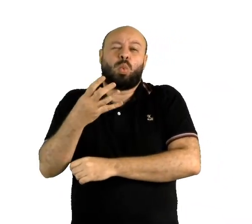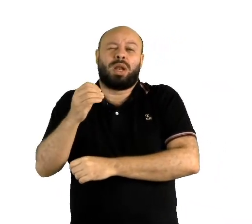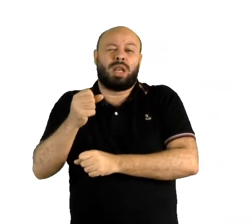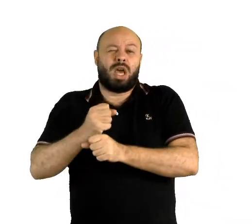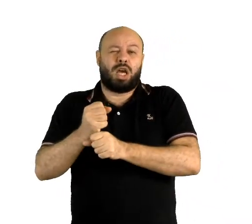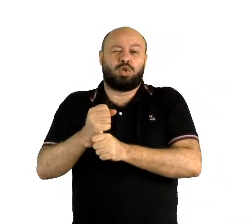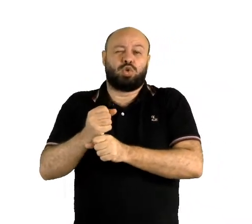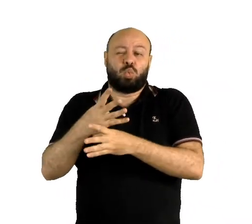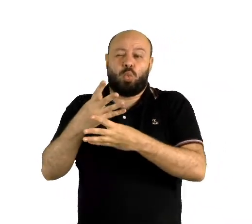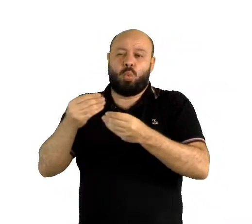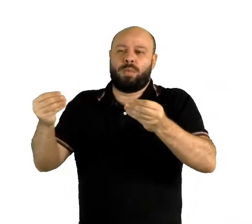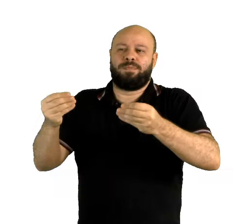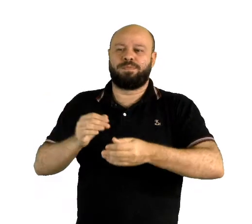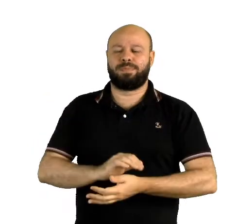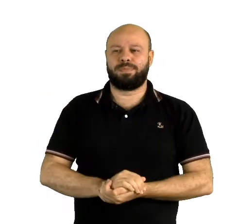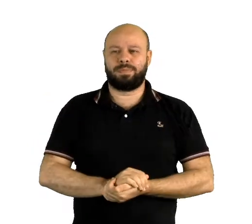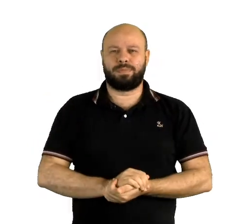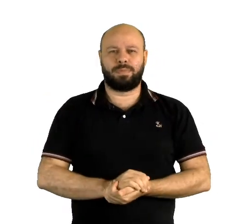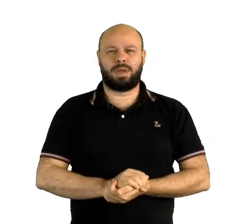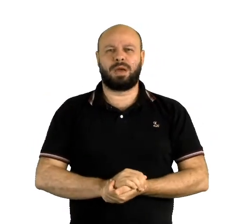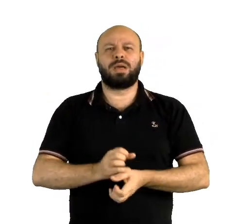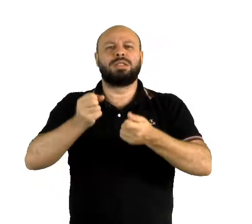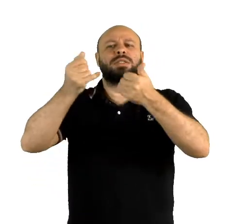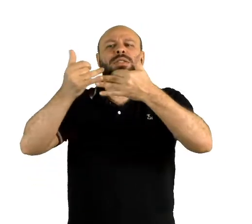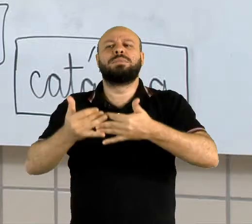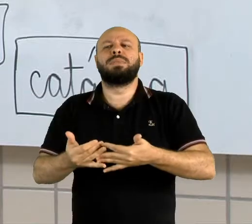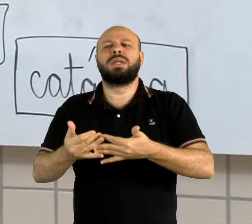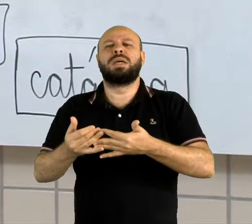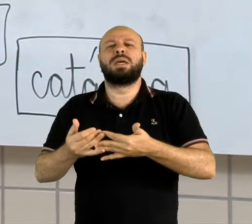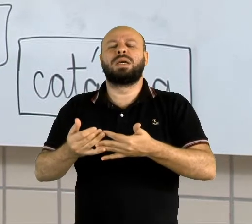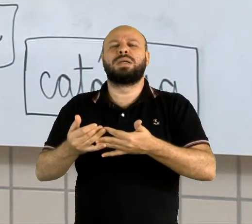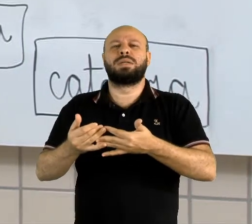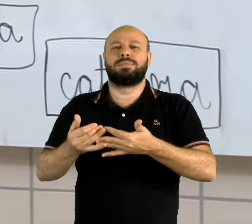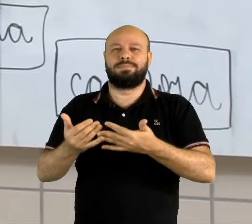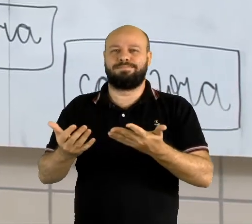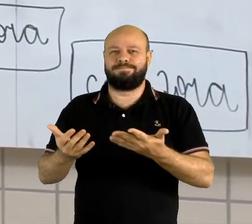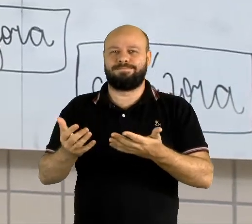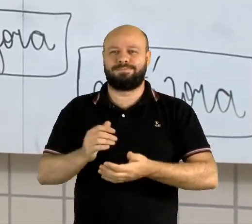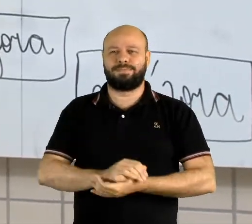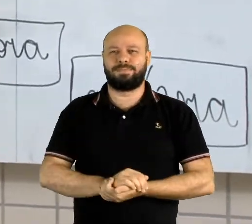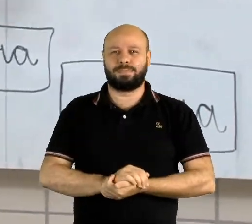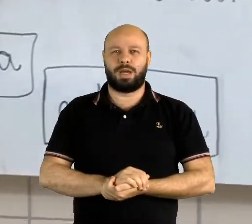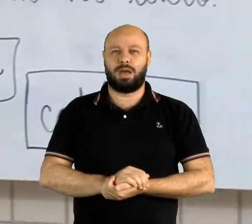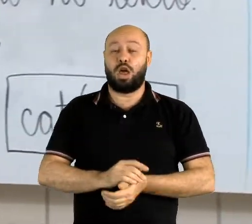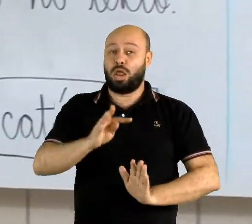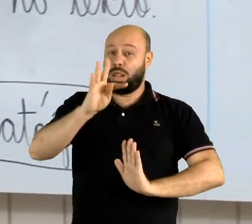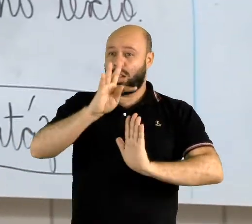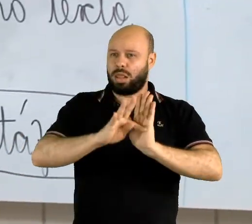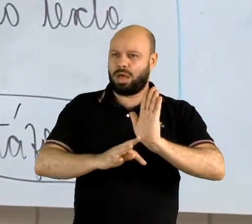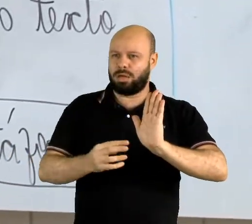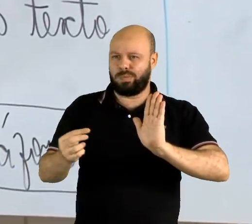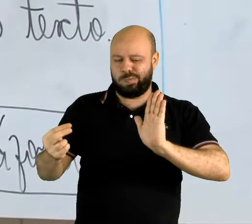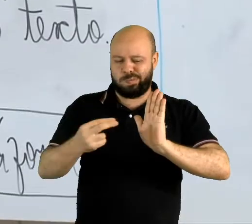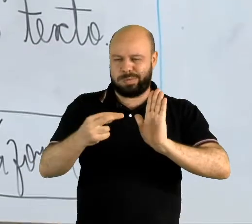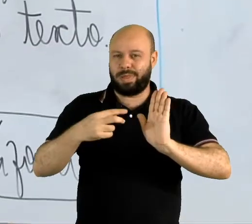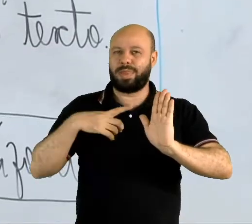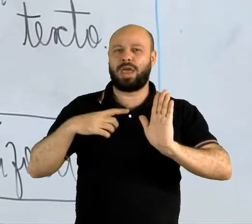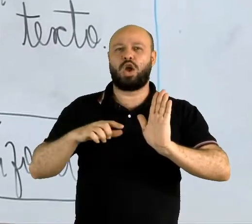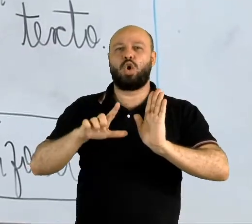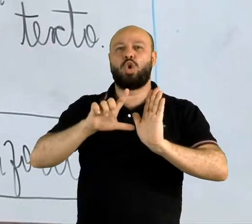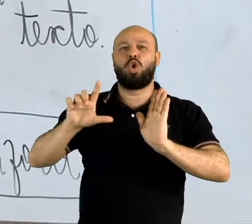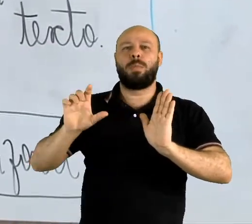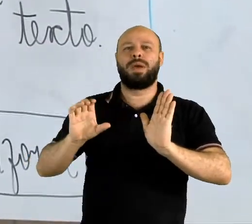anos? Explique a diferença dessa espécie. Pessoal, no texto eles colocam o nome científico